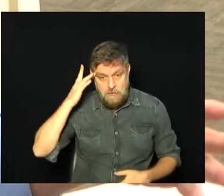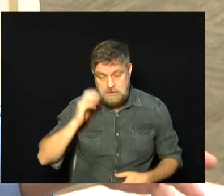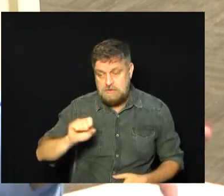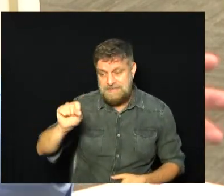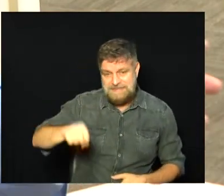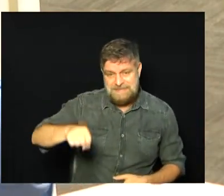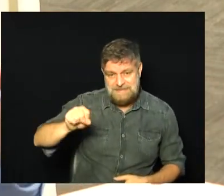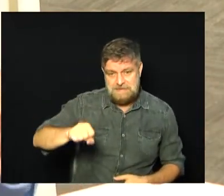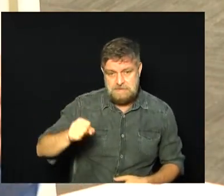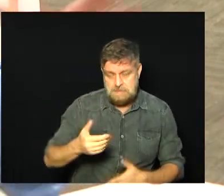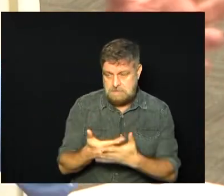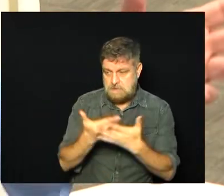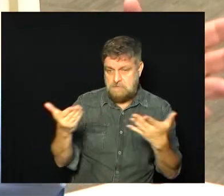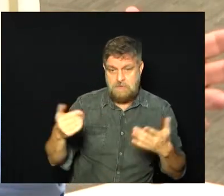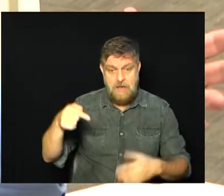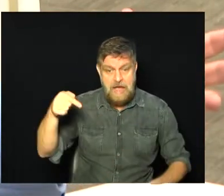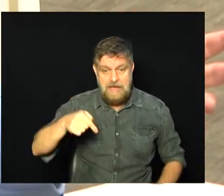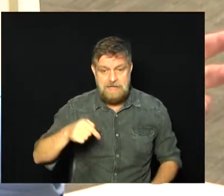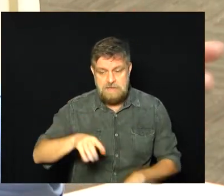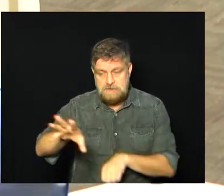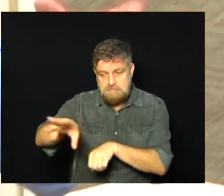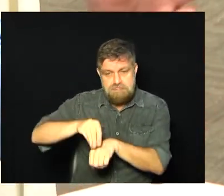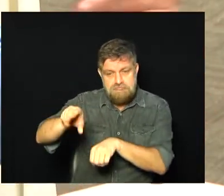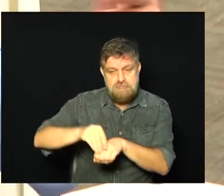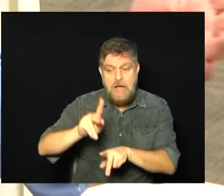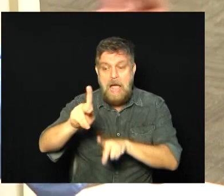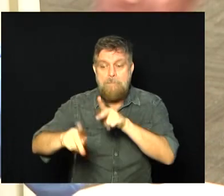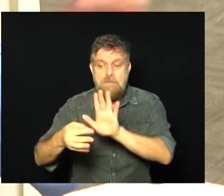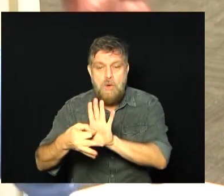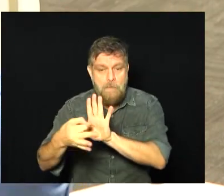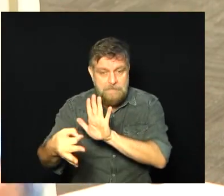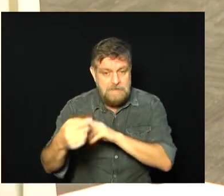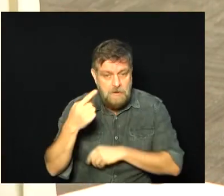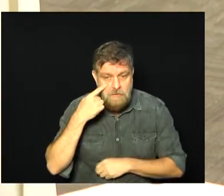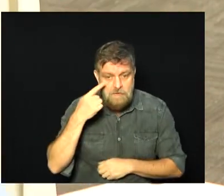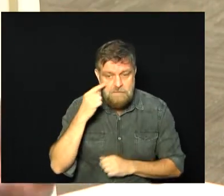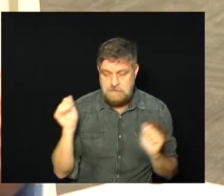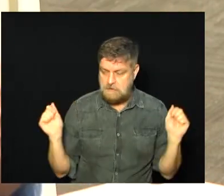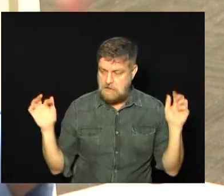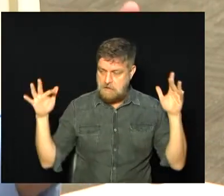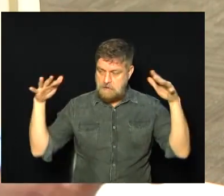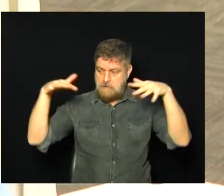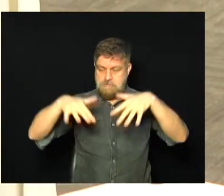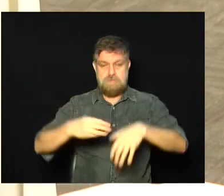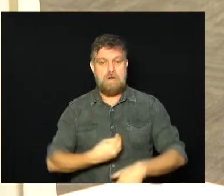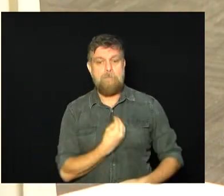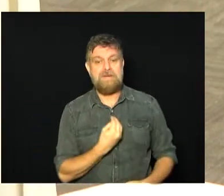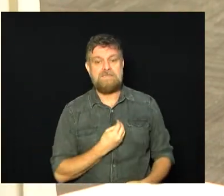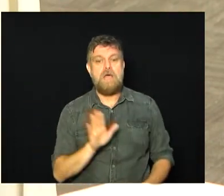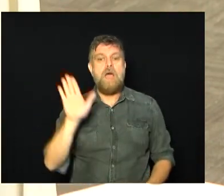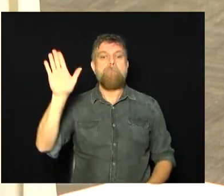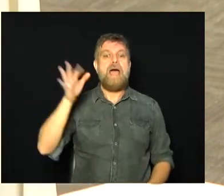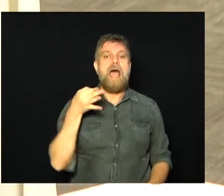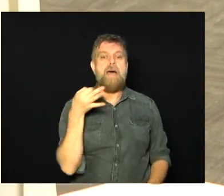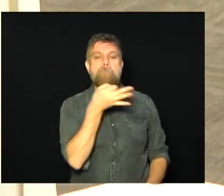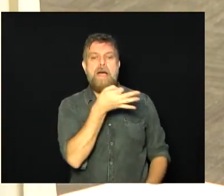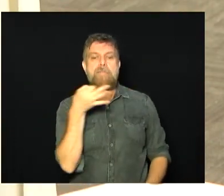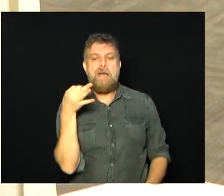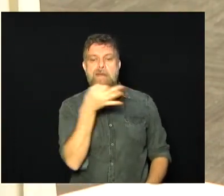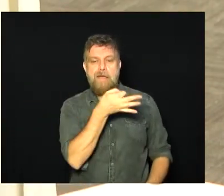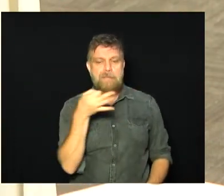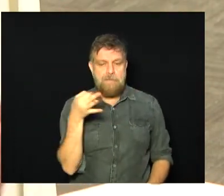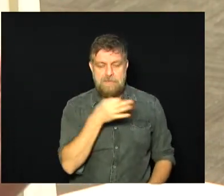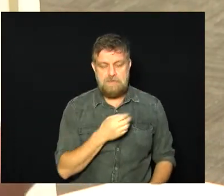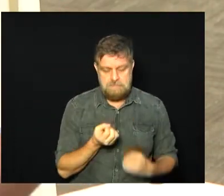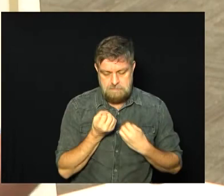Câmara é a caixa de ressonância da sociedade. Você viu a presença aí de cidadãos que vieram se manifestar, e é necessário. Eu